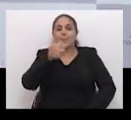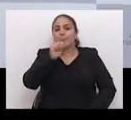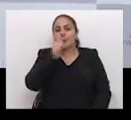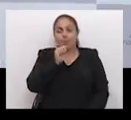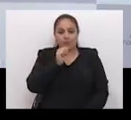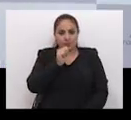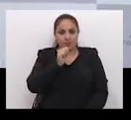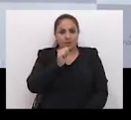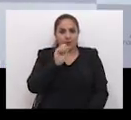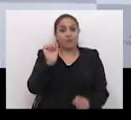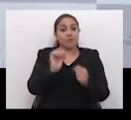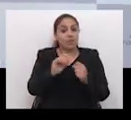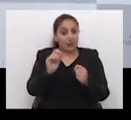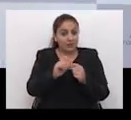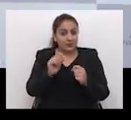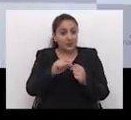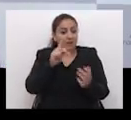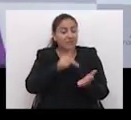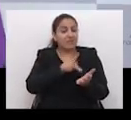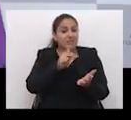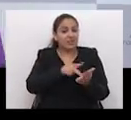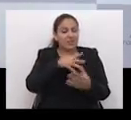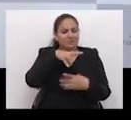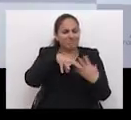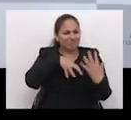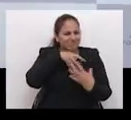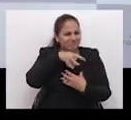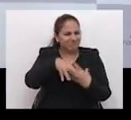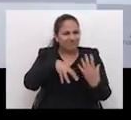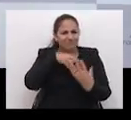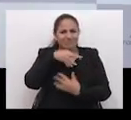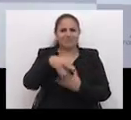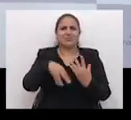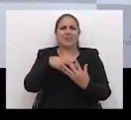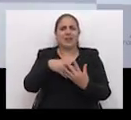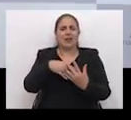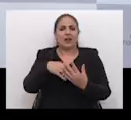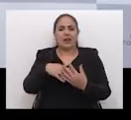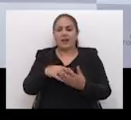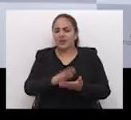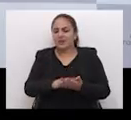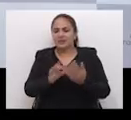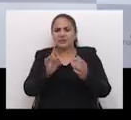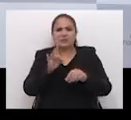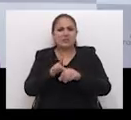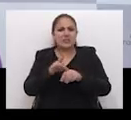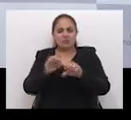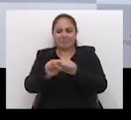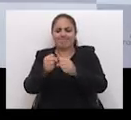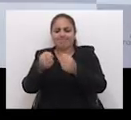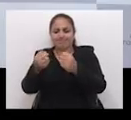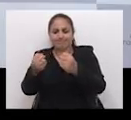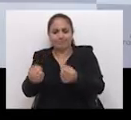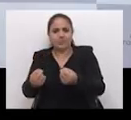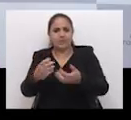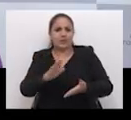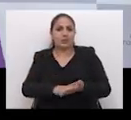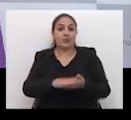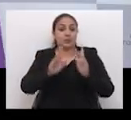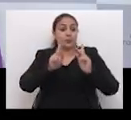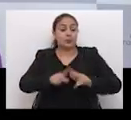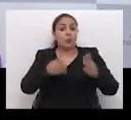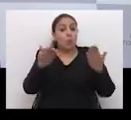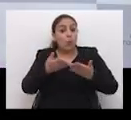a bebida leva, a verdadeira bagunça, baderna, garrafas quebradas nesses espaços públicos.